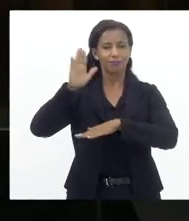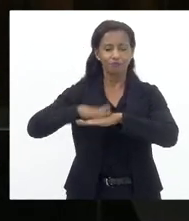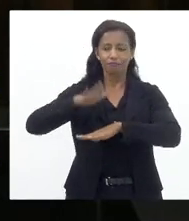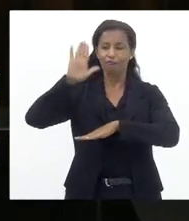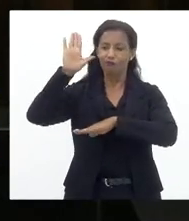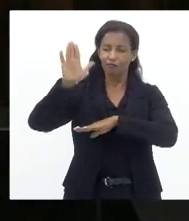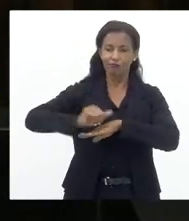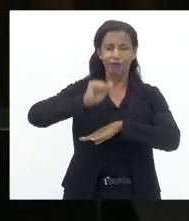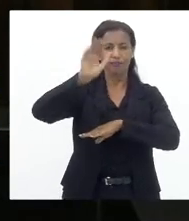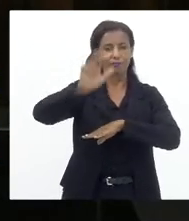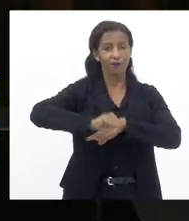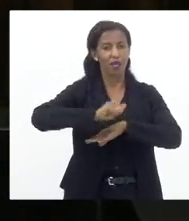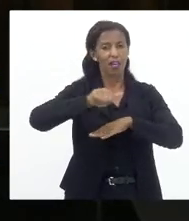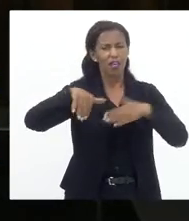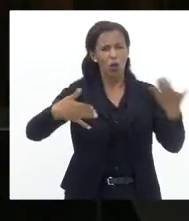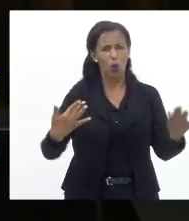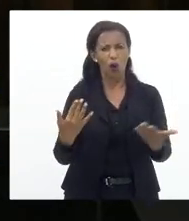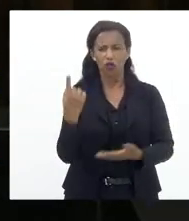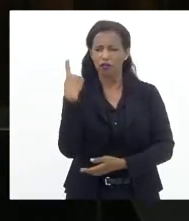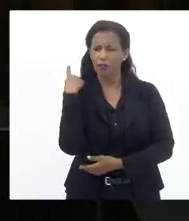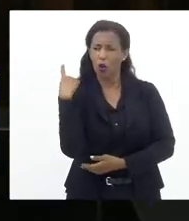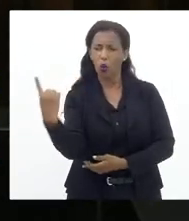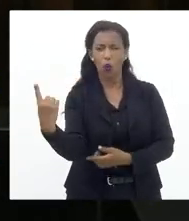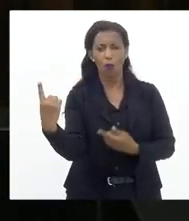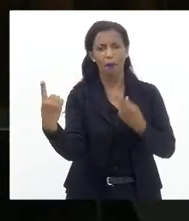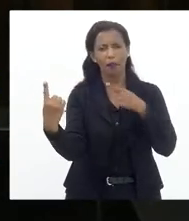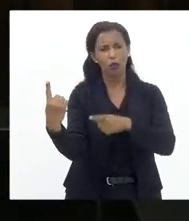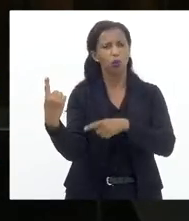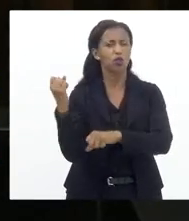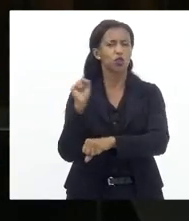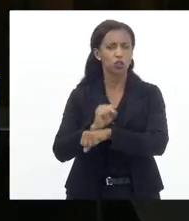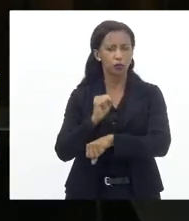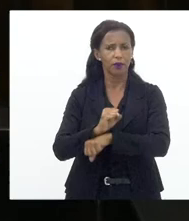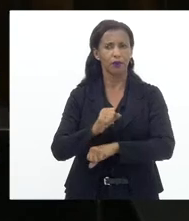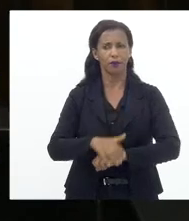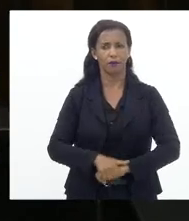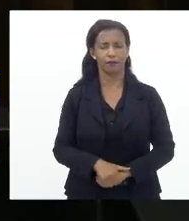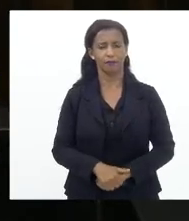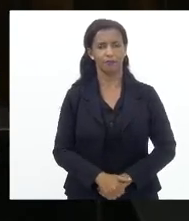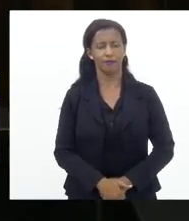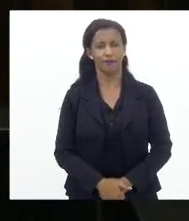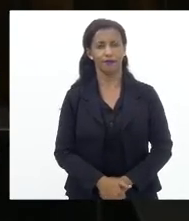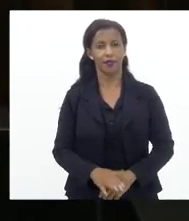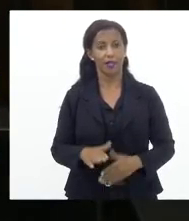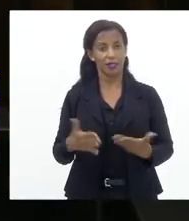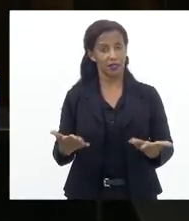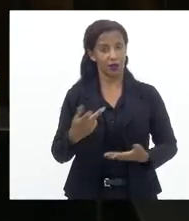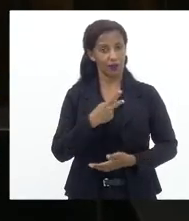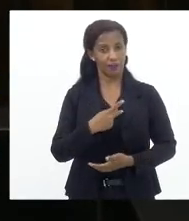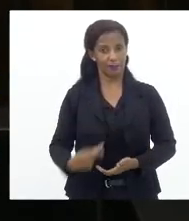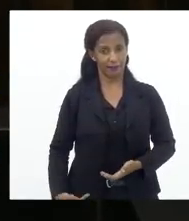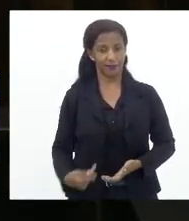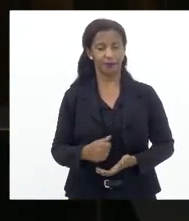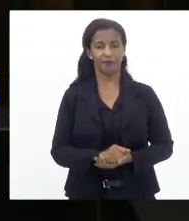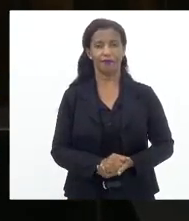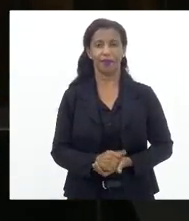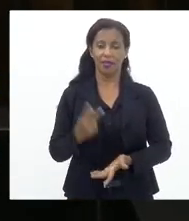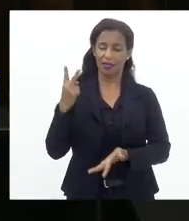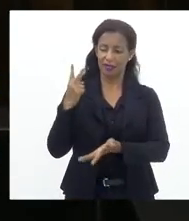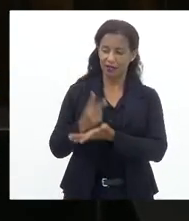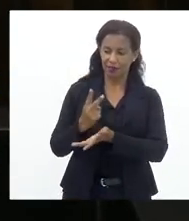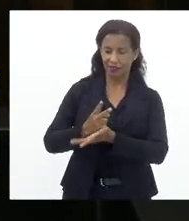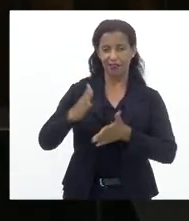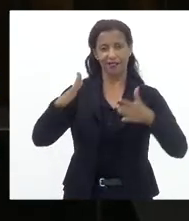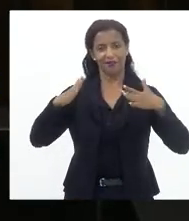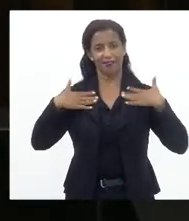Enquanto houver o candidato que esteja aguardando e para Presidente esse mesmo